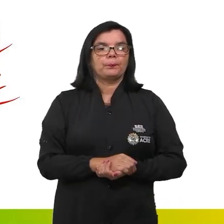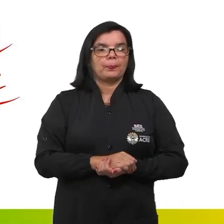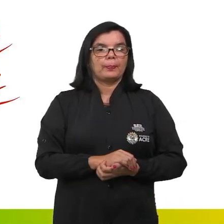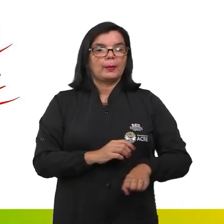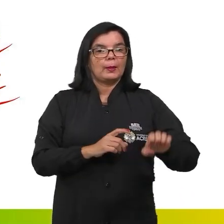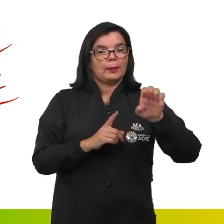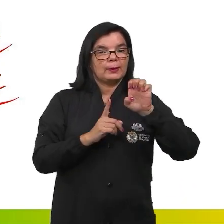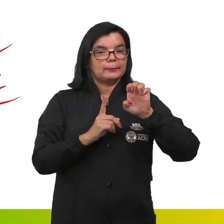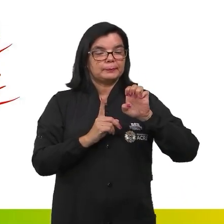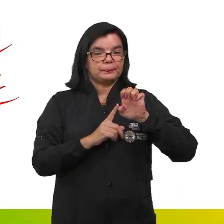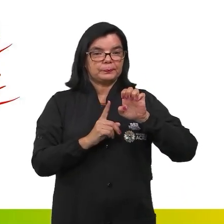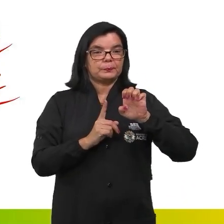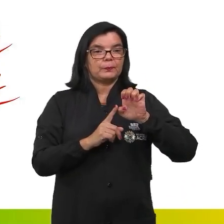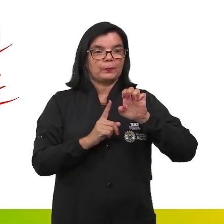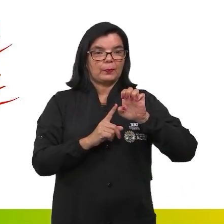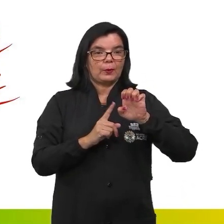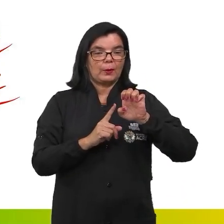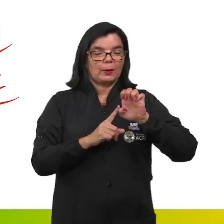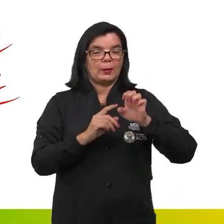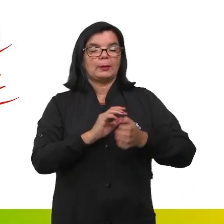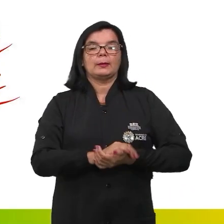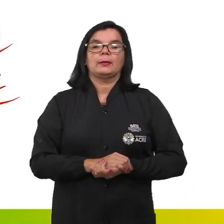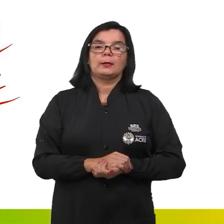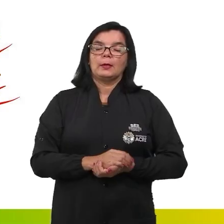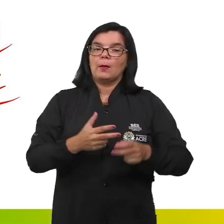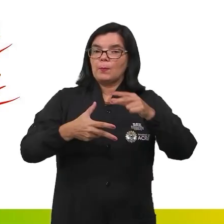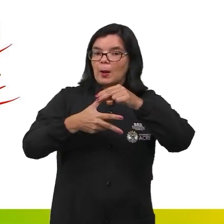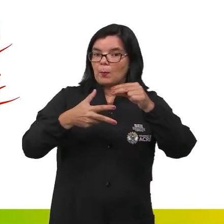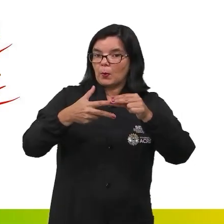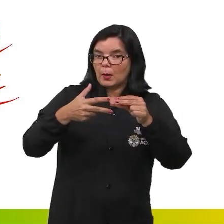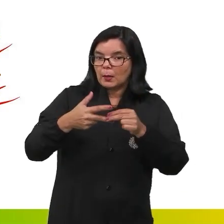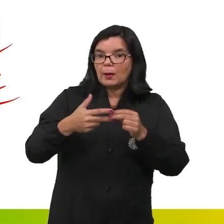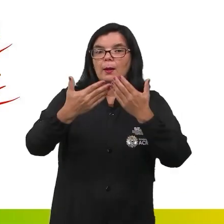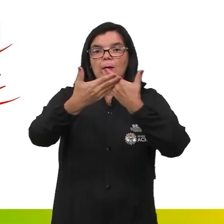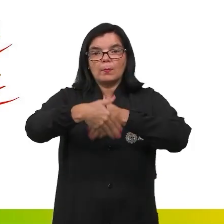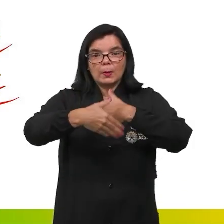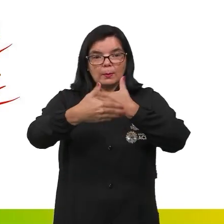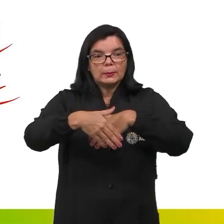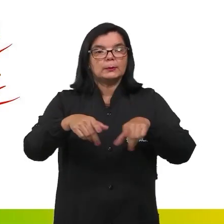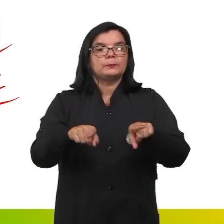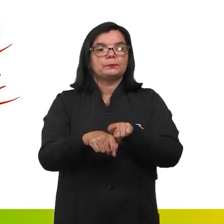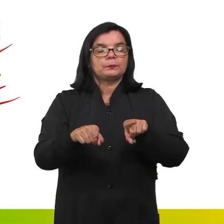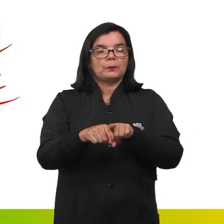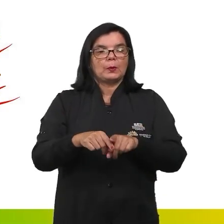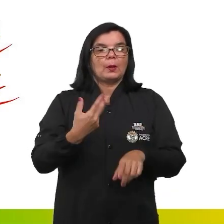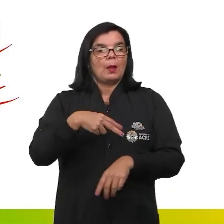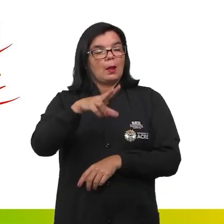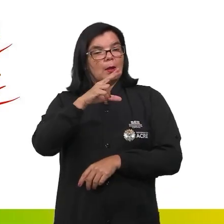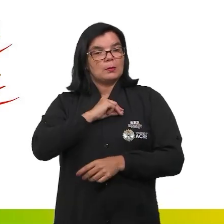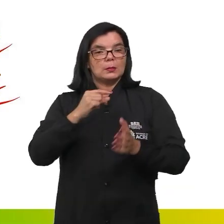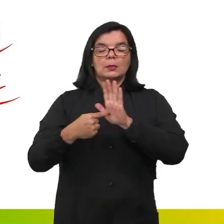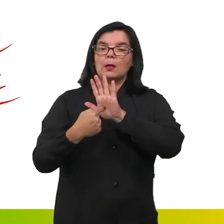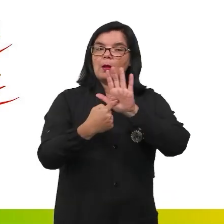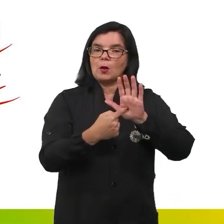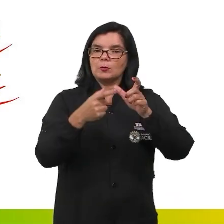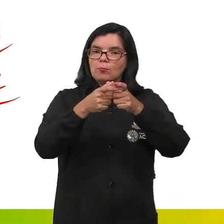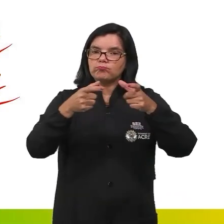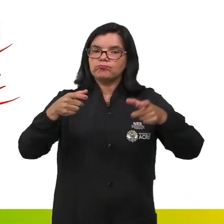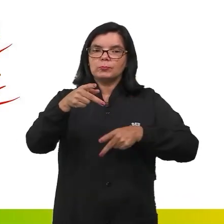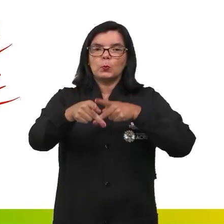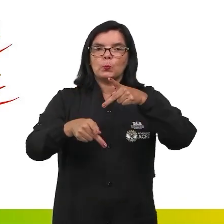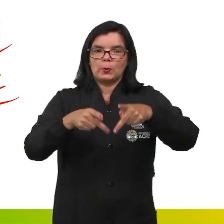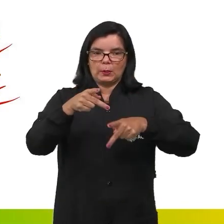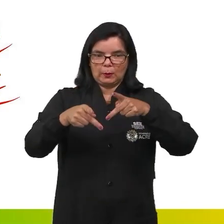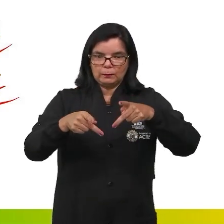alternativa, tá? É assim que se faz prova. Vale para o Enem, vale para os concursos da vida. E a Espanha apresenta a